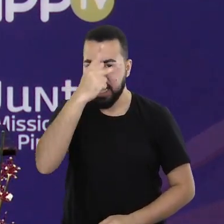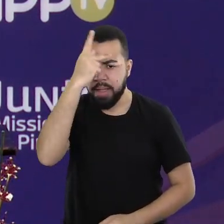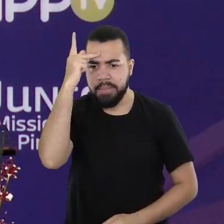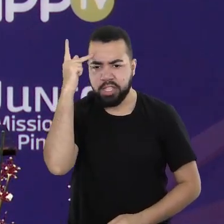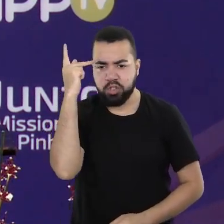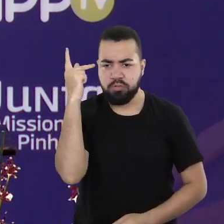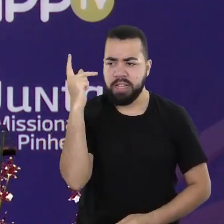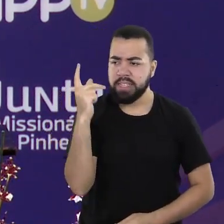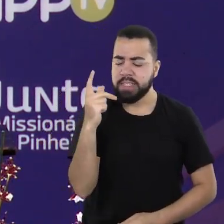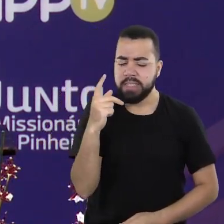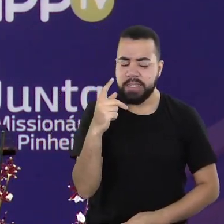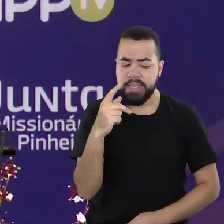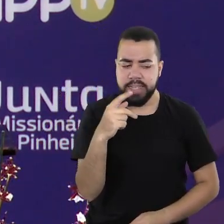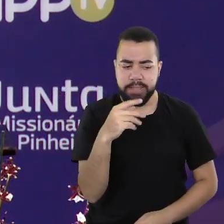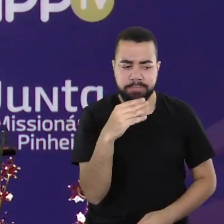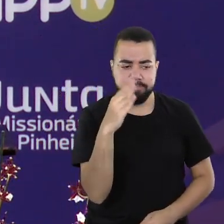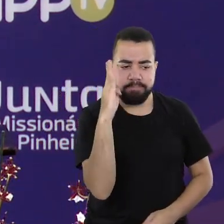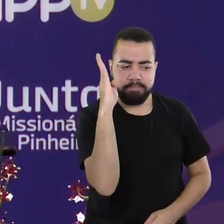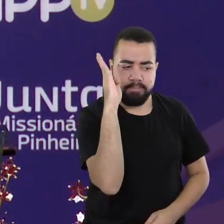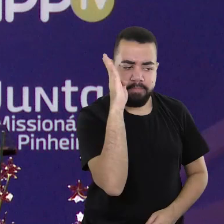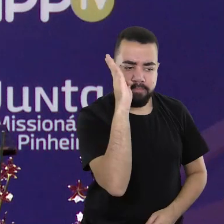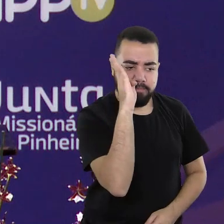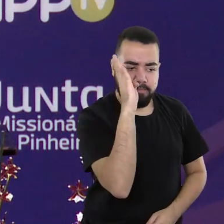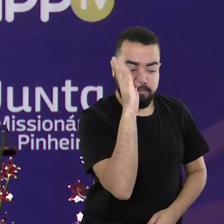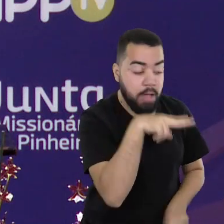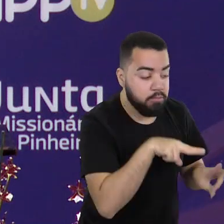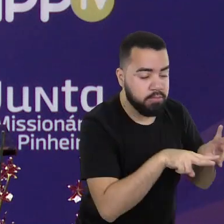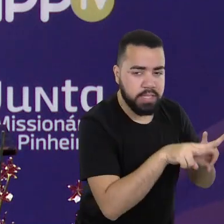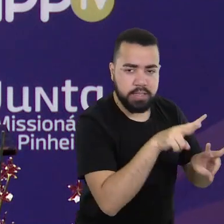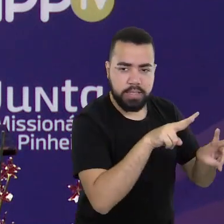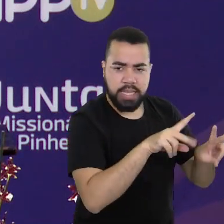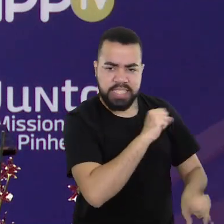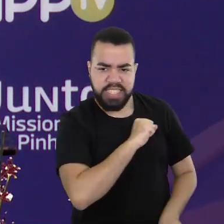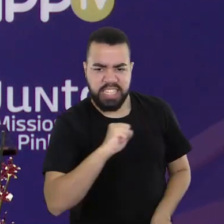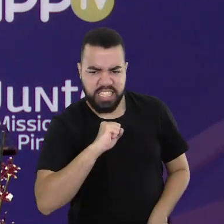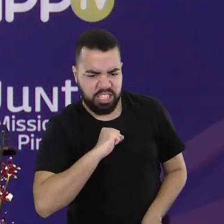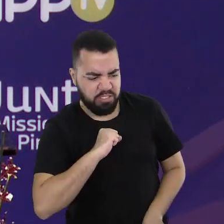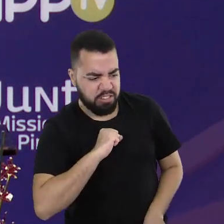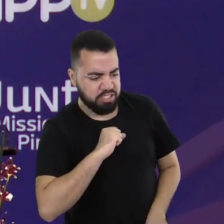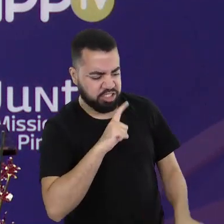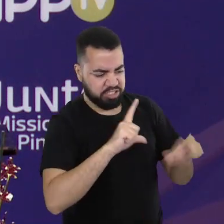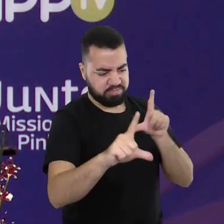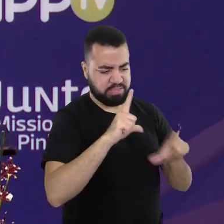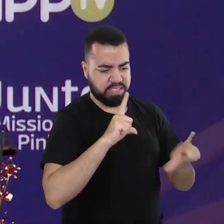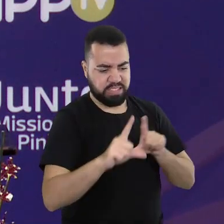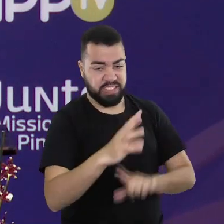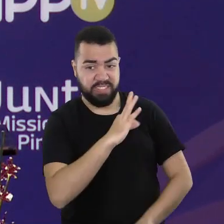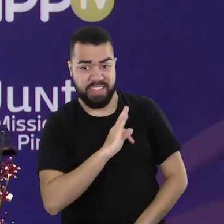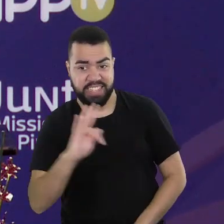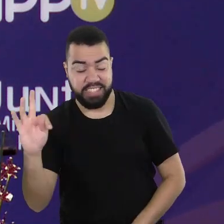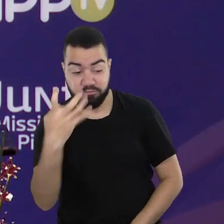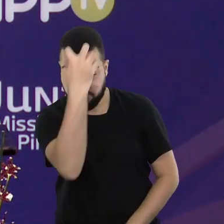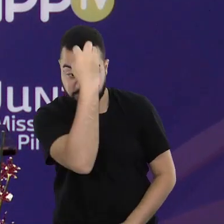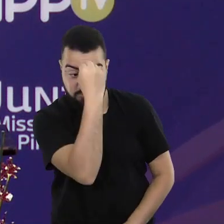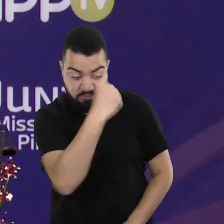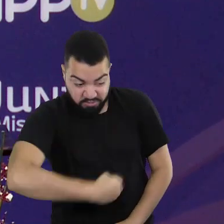bem visto pelos judeus, não era bem visto pelos levitas, pelos sacerdotes, pelos fariseus.